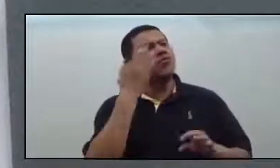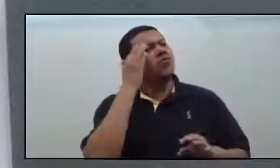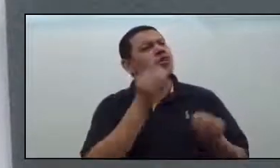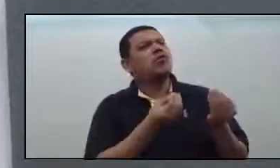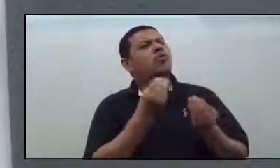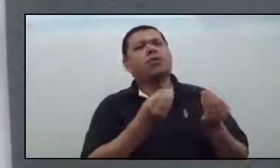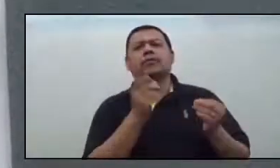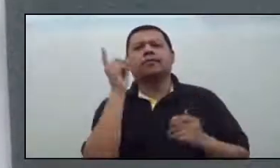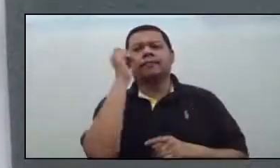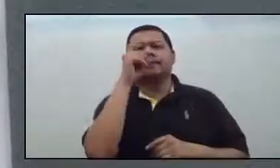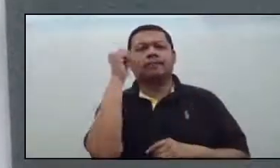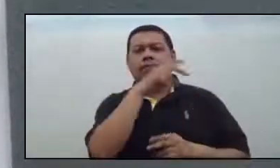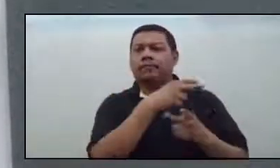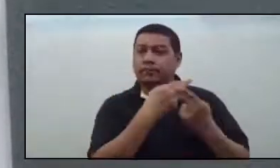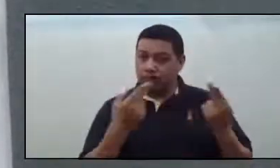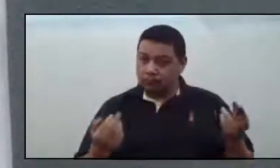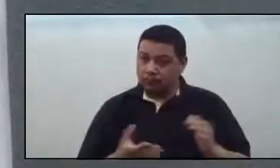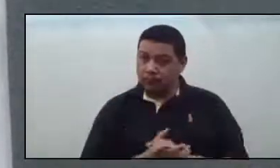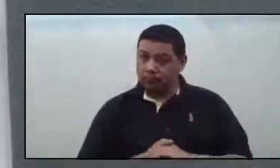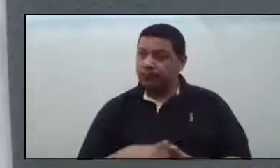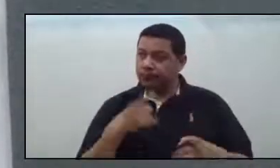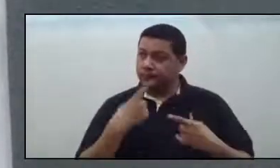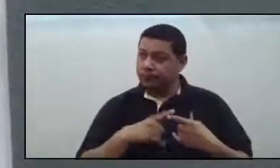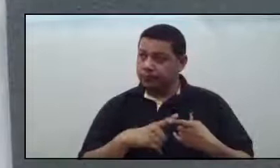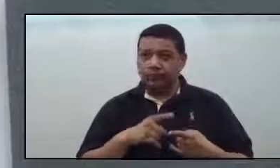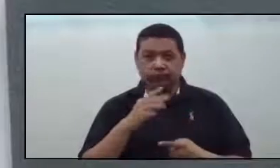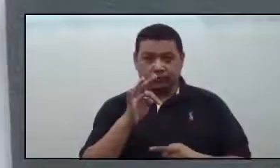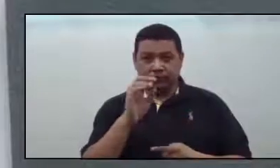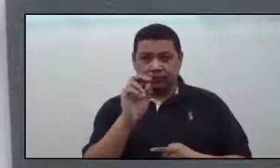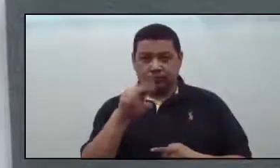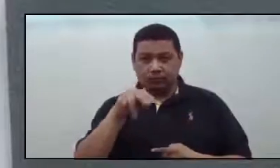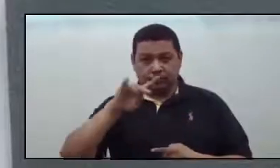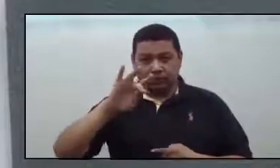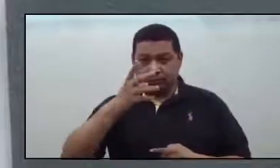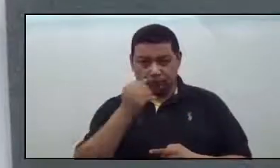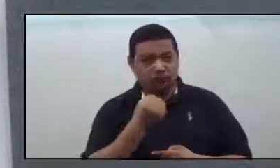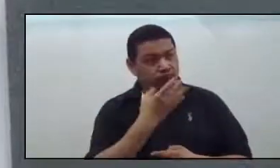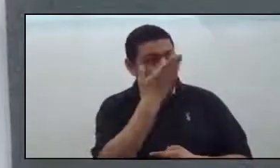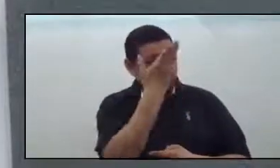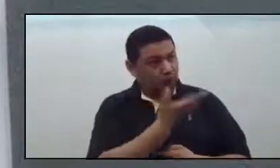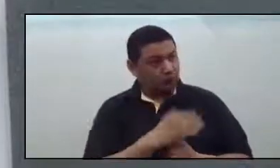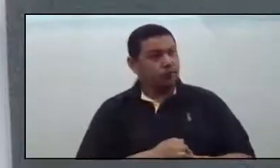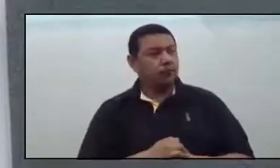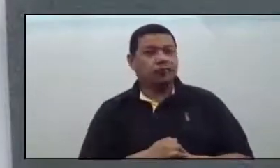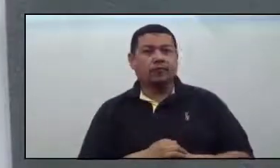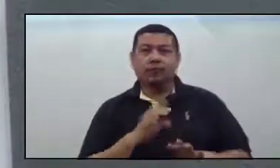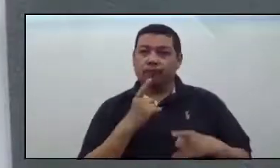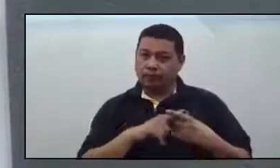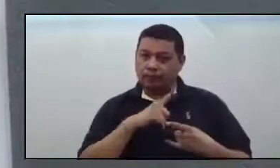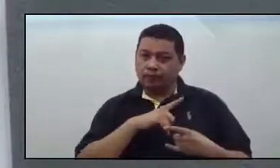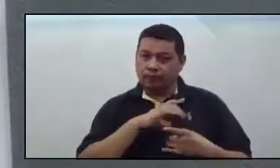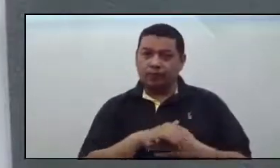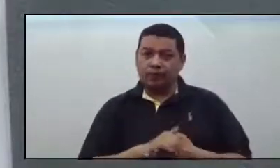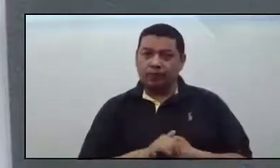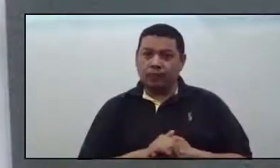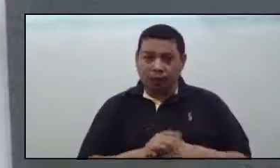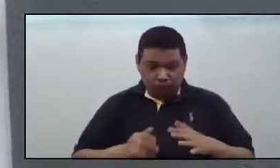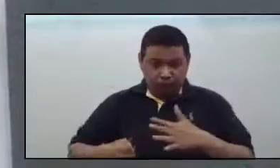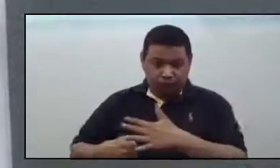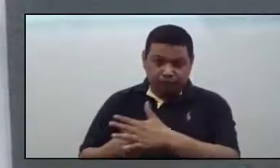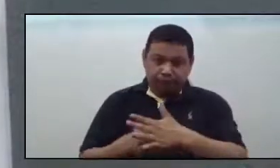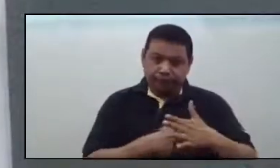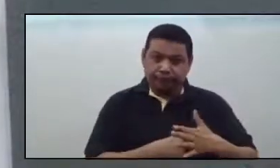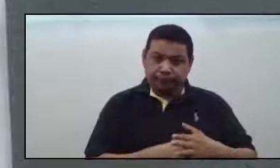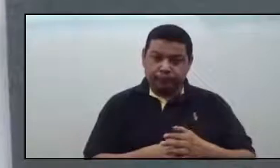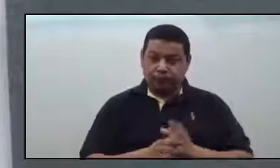as dificuldades. Então, Toninho, parabenizar mais uma vez você por essa luta aí pelas políticas